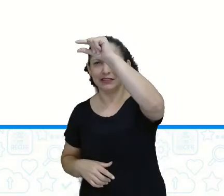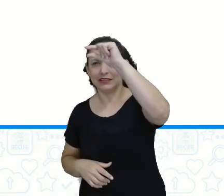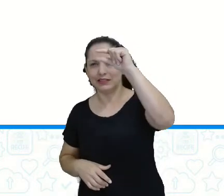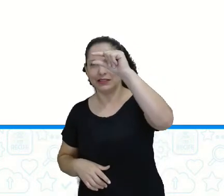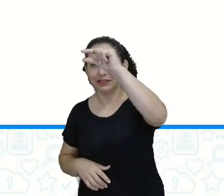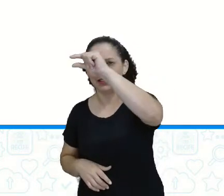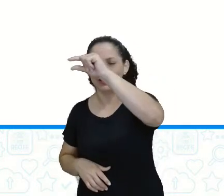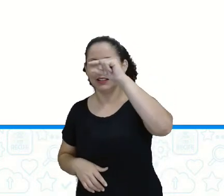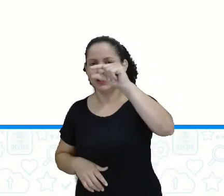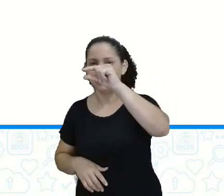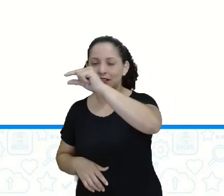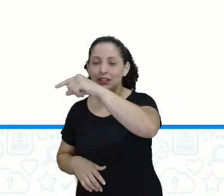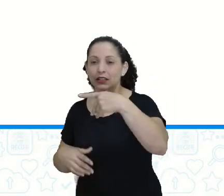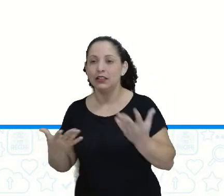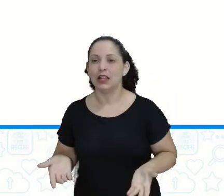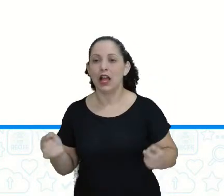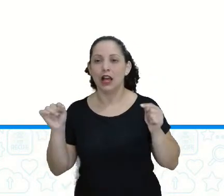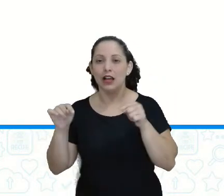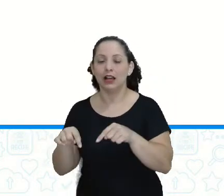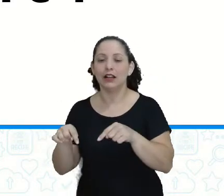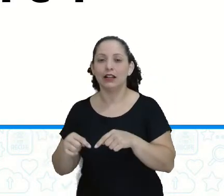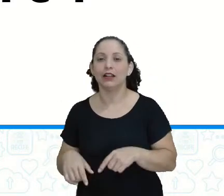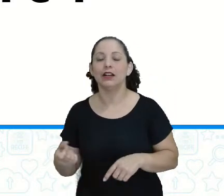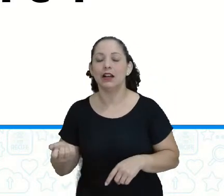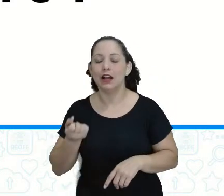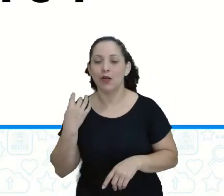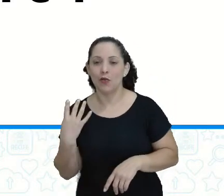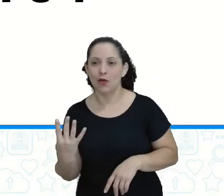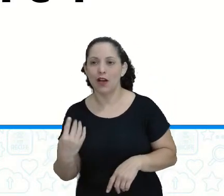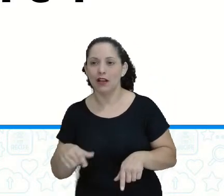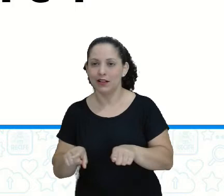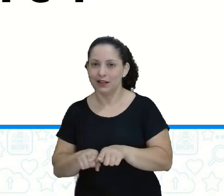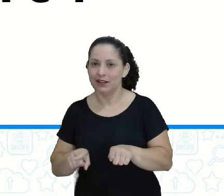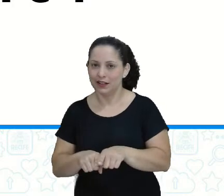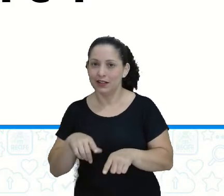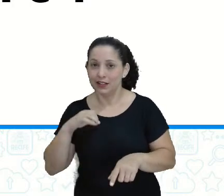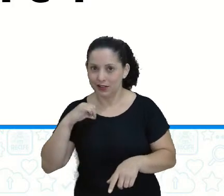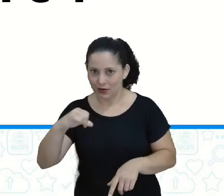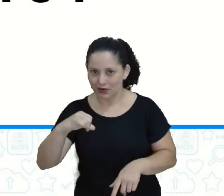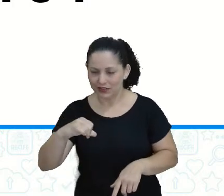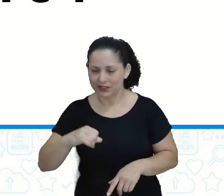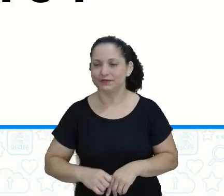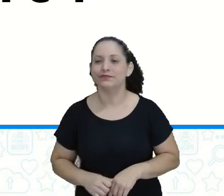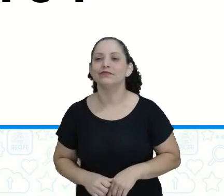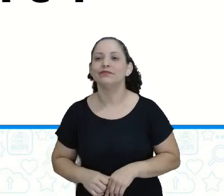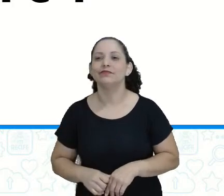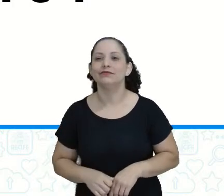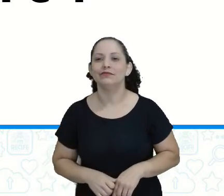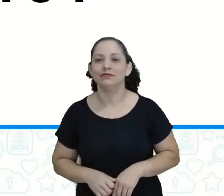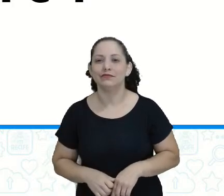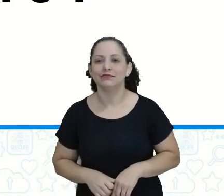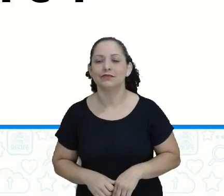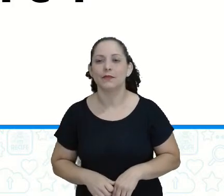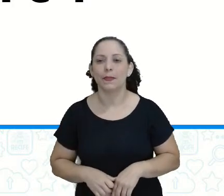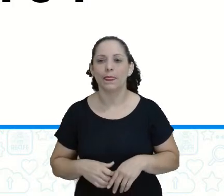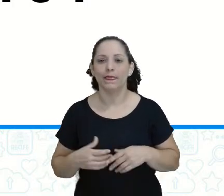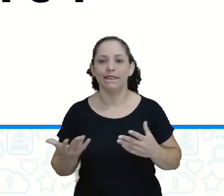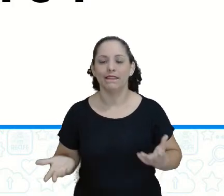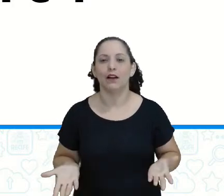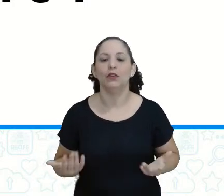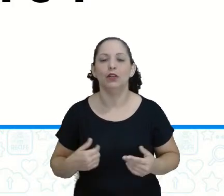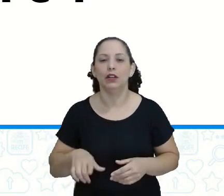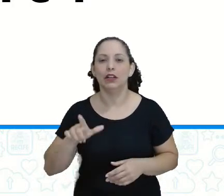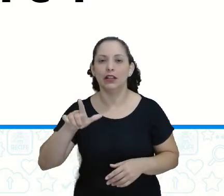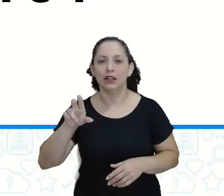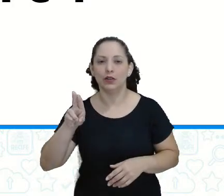também tem 9? E aí, o que é que vocês me dizem? Lucas está dizendo que laranja e roxo. Laranja